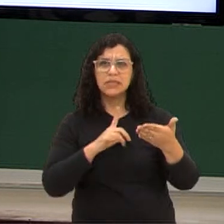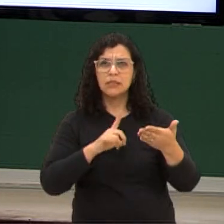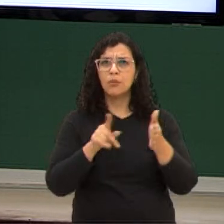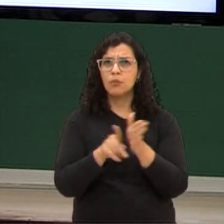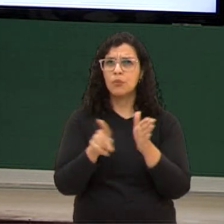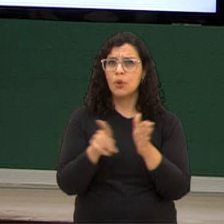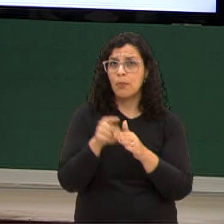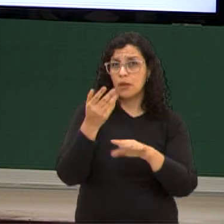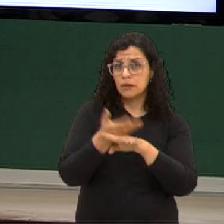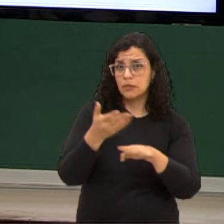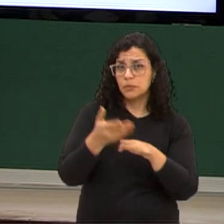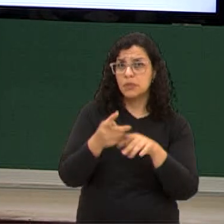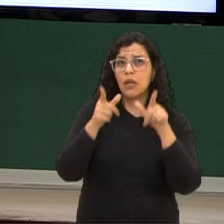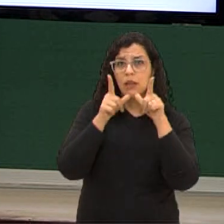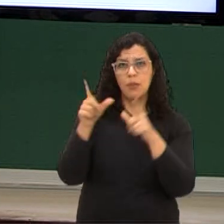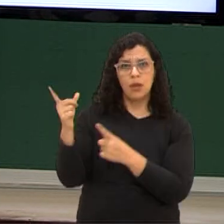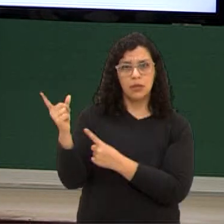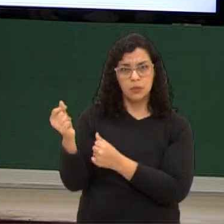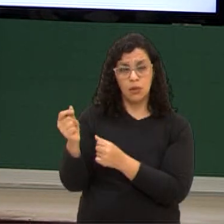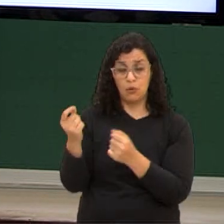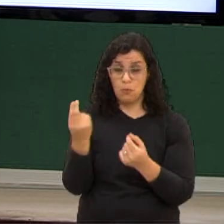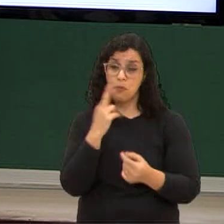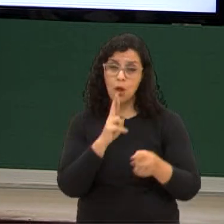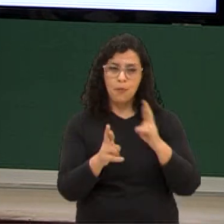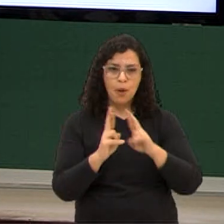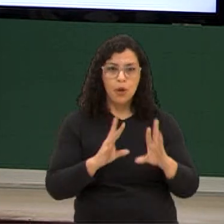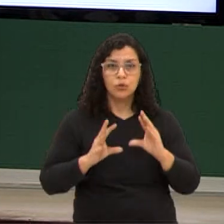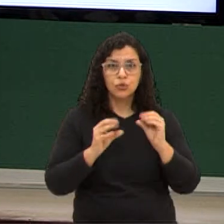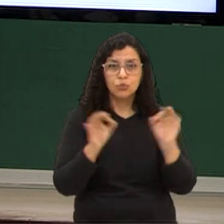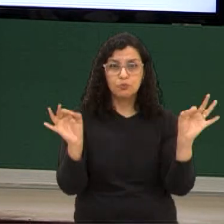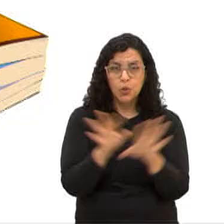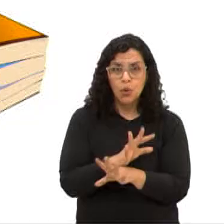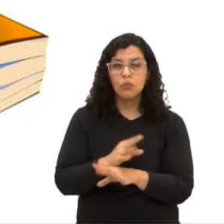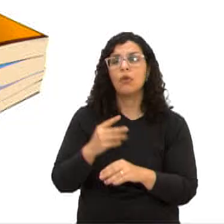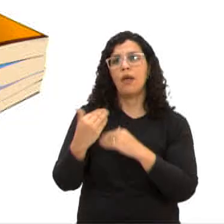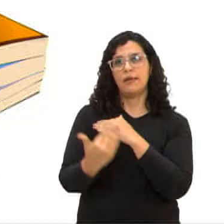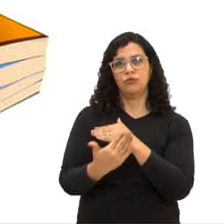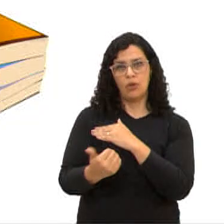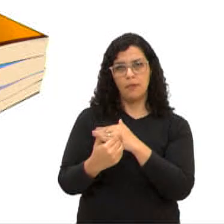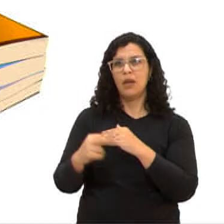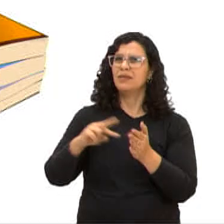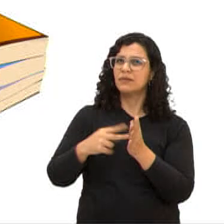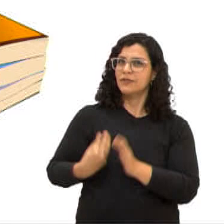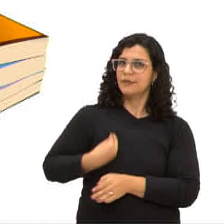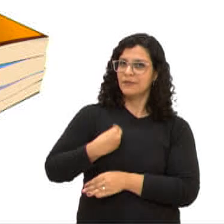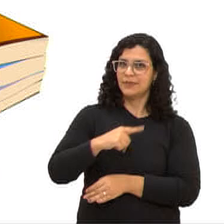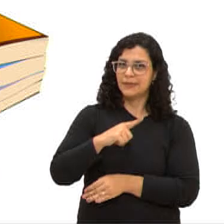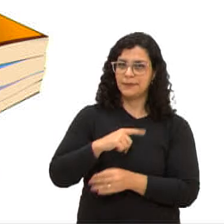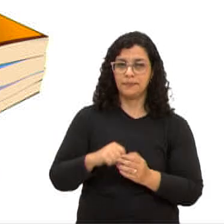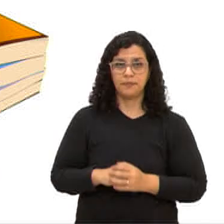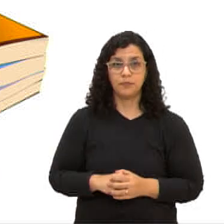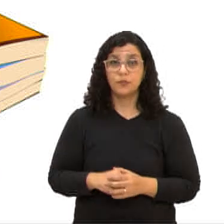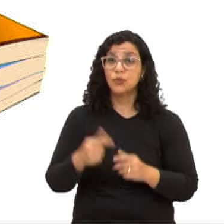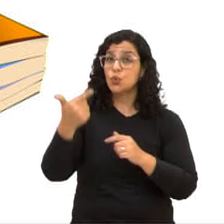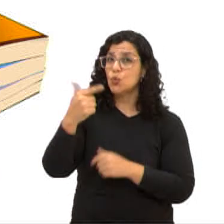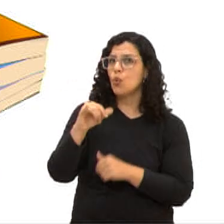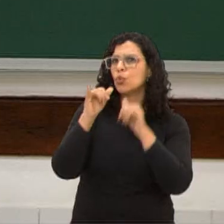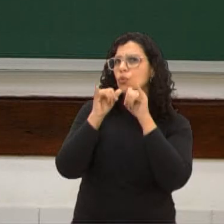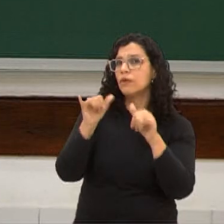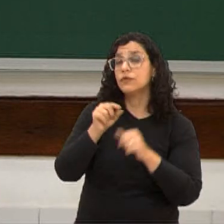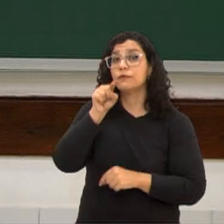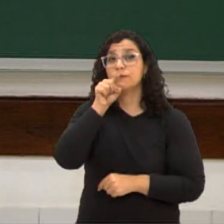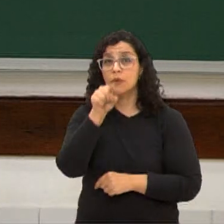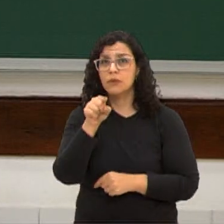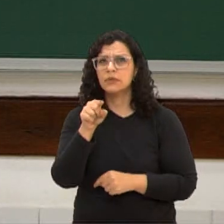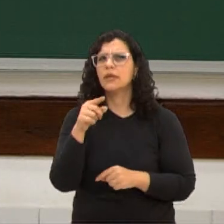essa disciplina. Realizando essa atividade, então, será contabilizada a frequência de vocês na aula. O meu outro recadinho é para